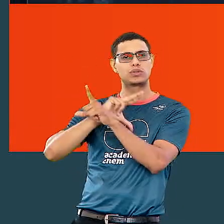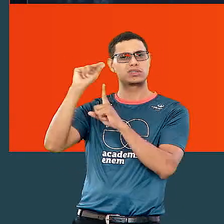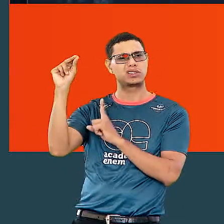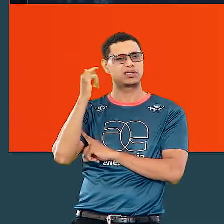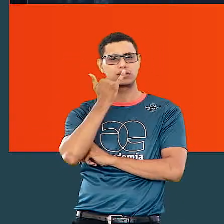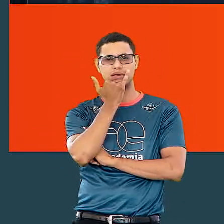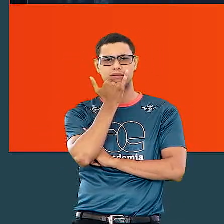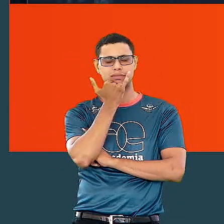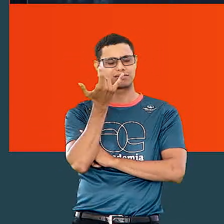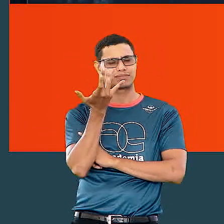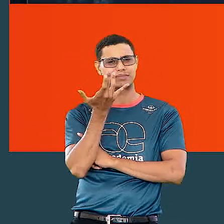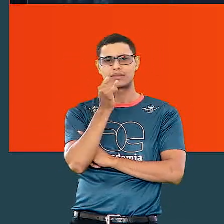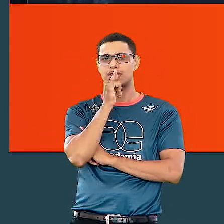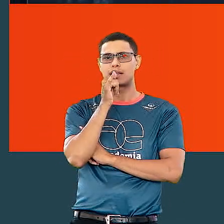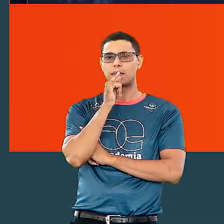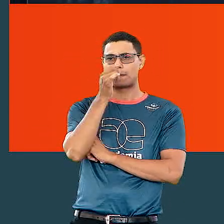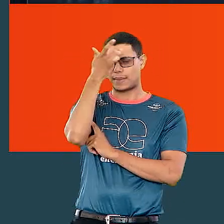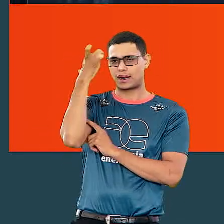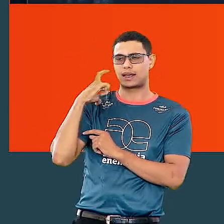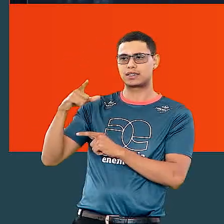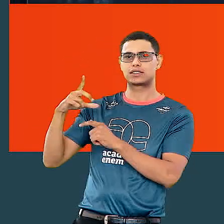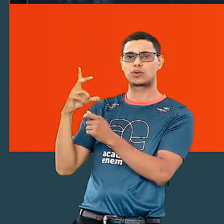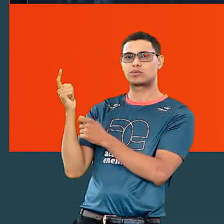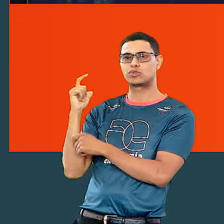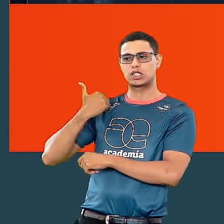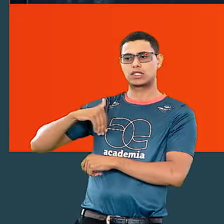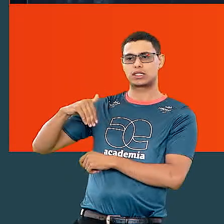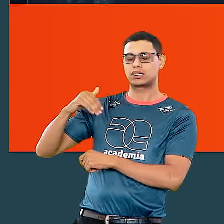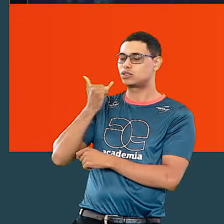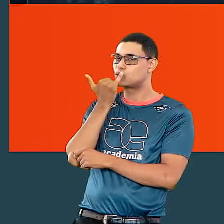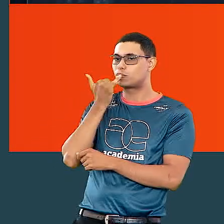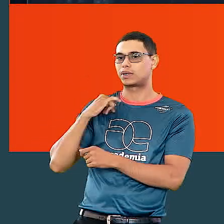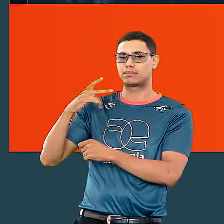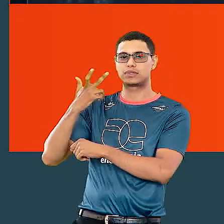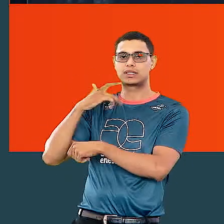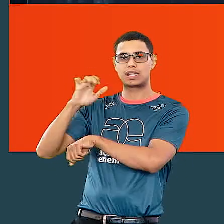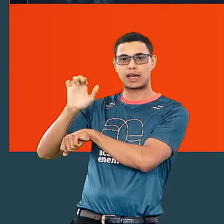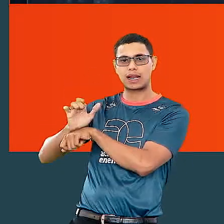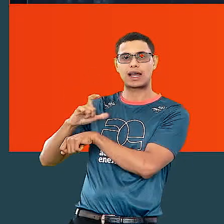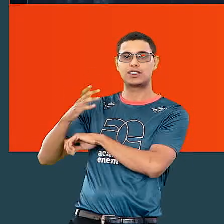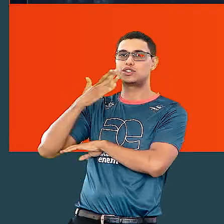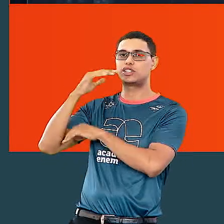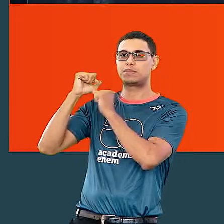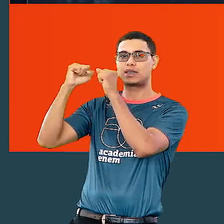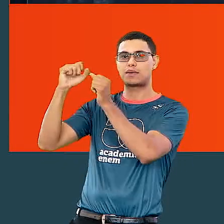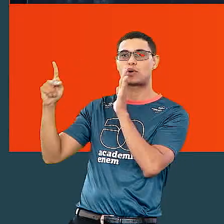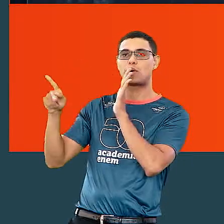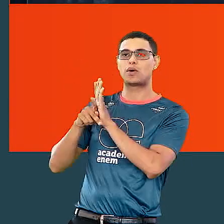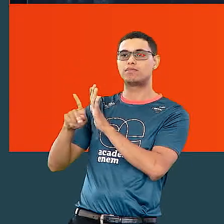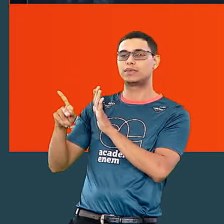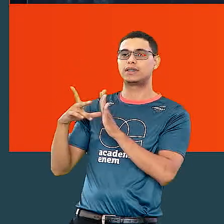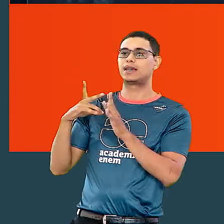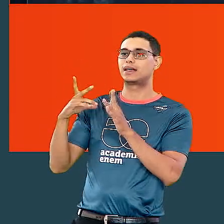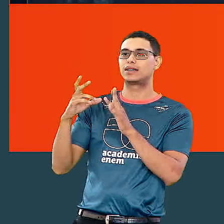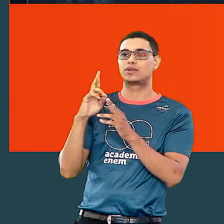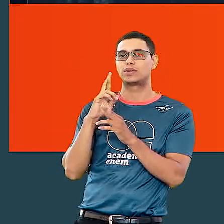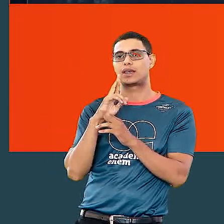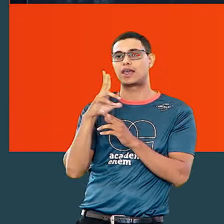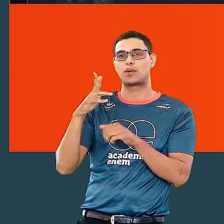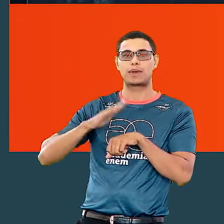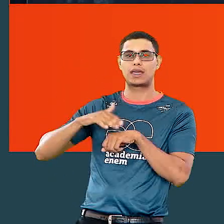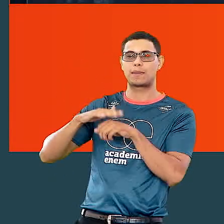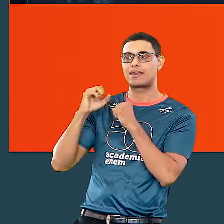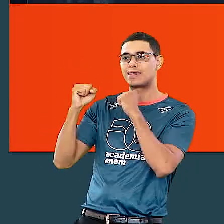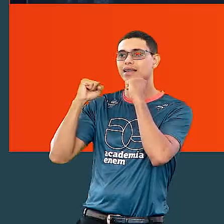que lindo? Um time cearense campeão internacional, que coisa linda. Só que a minha torcida não foi suficiente